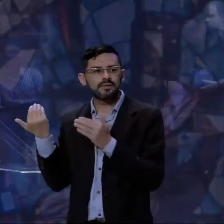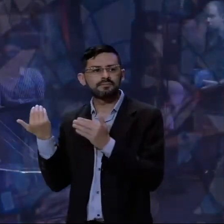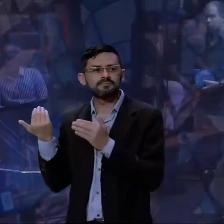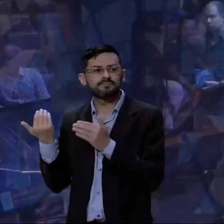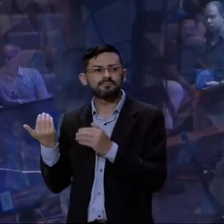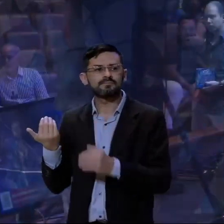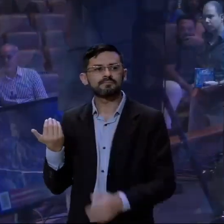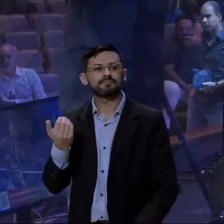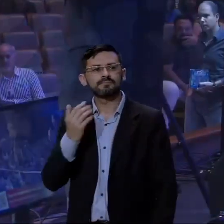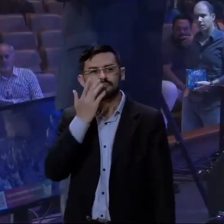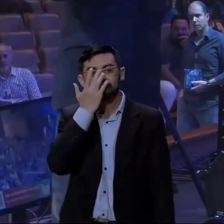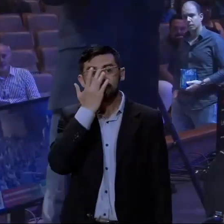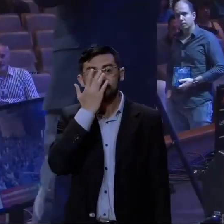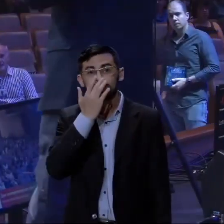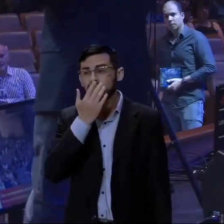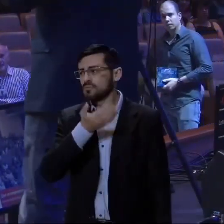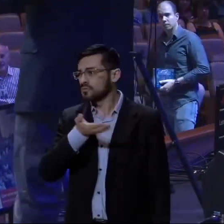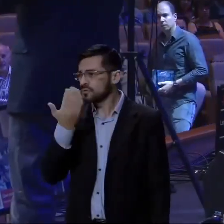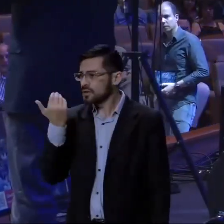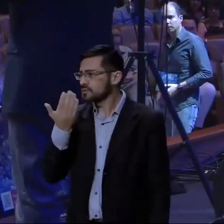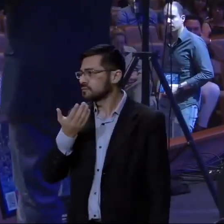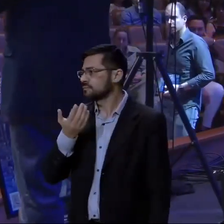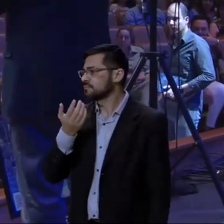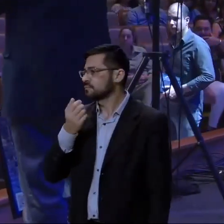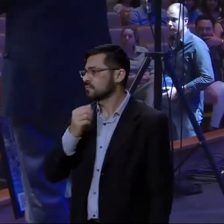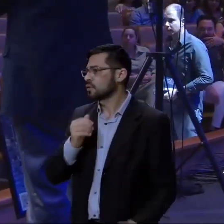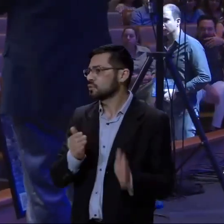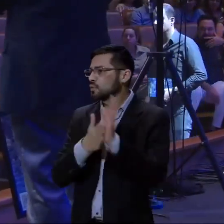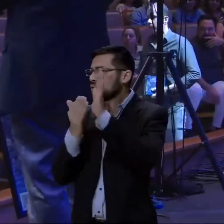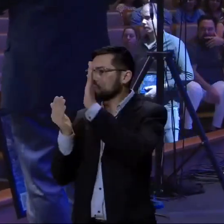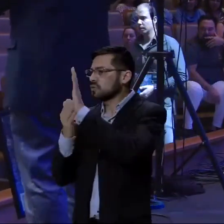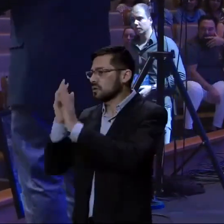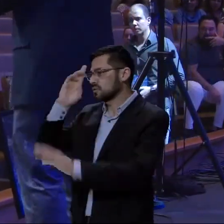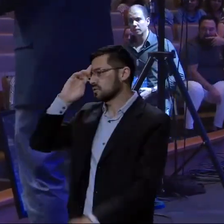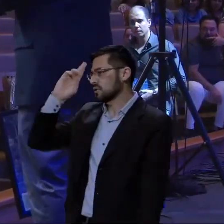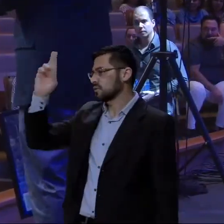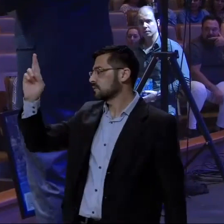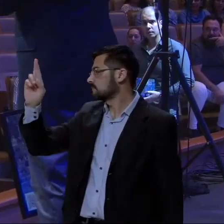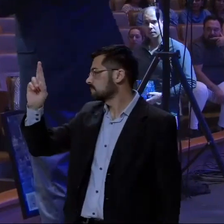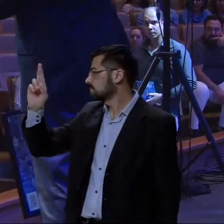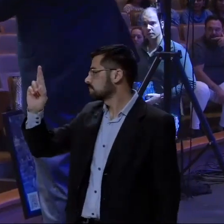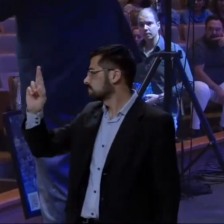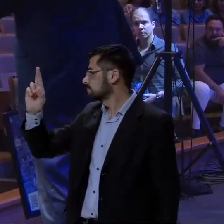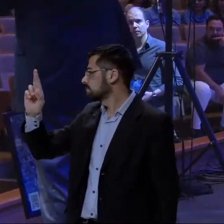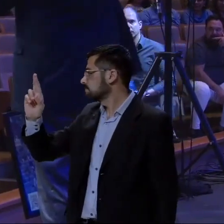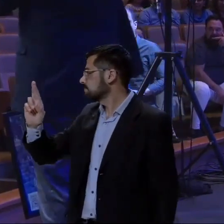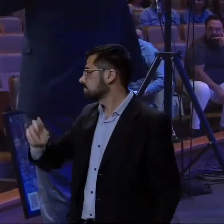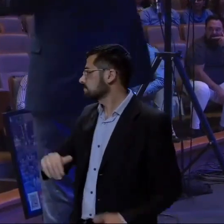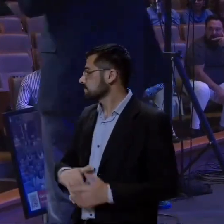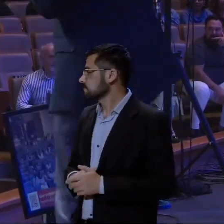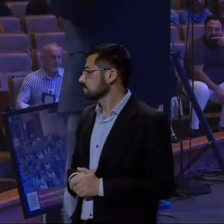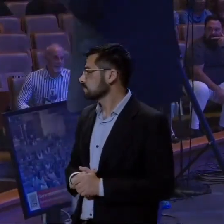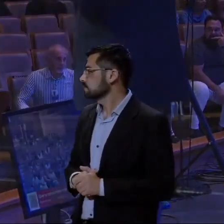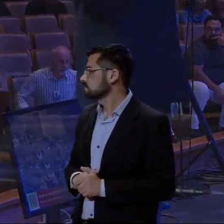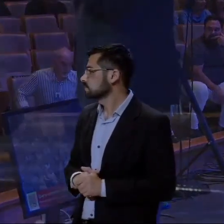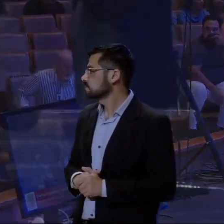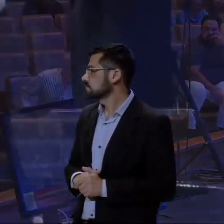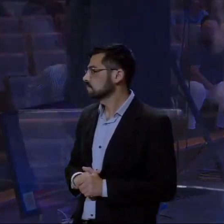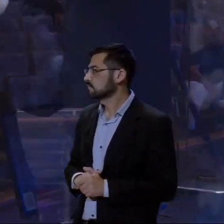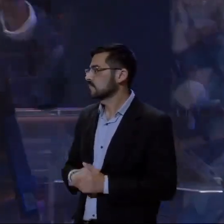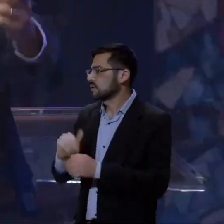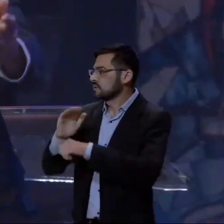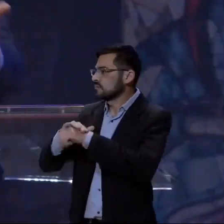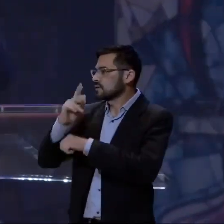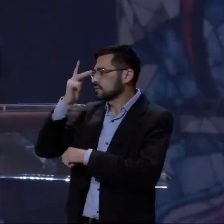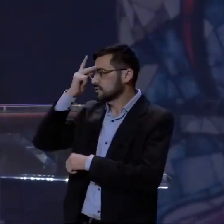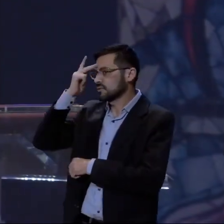vir. Pode vir, isso mesmo, louvado seja o Senhor. Pode chegar, tinha uma senhora vindo ali, está chegando também. Mas